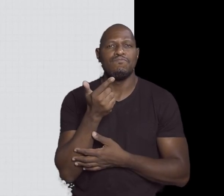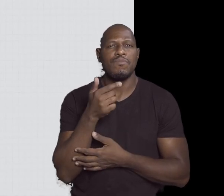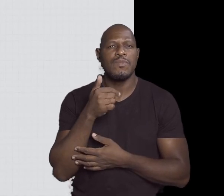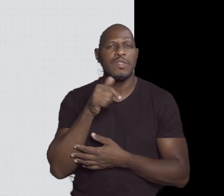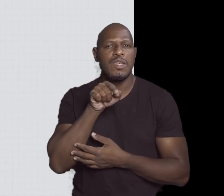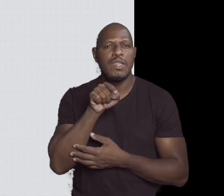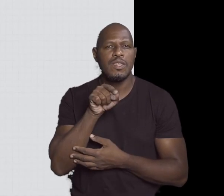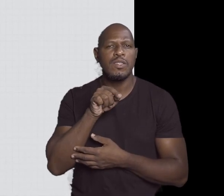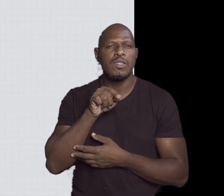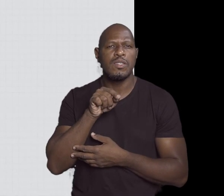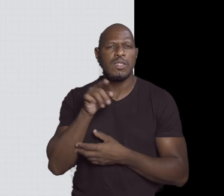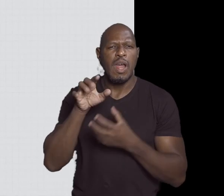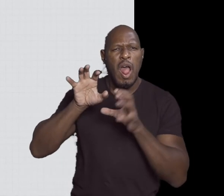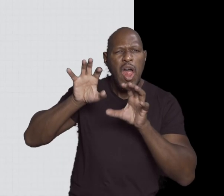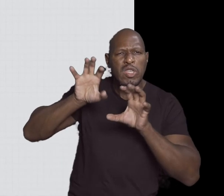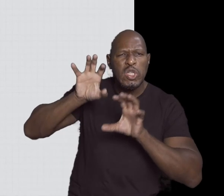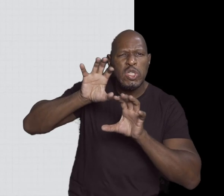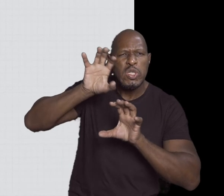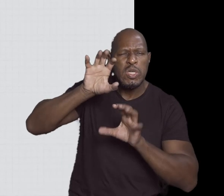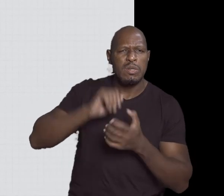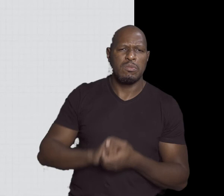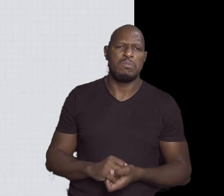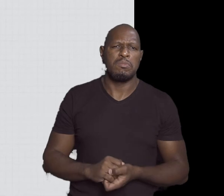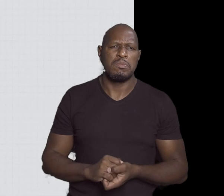muito desse ruído,